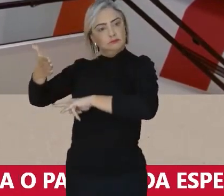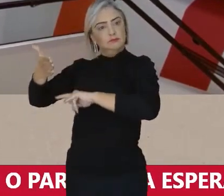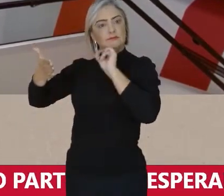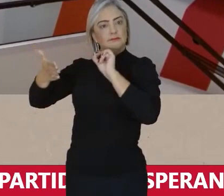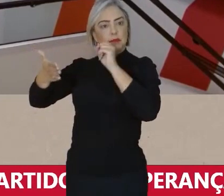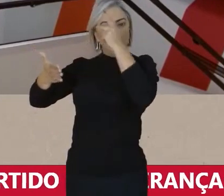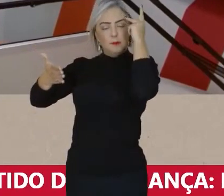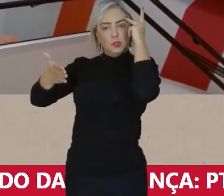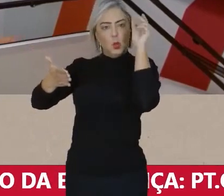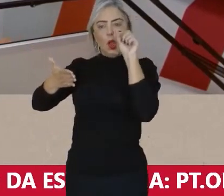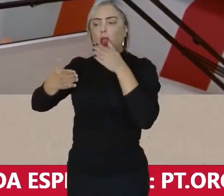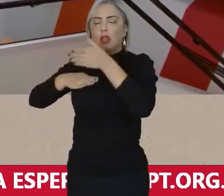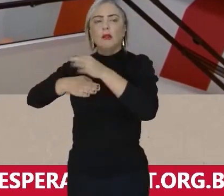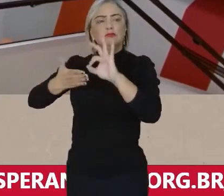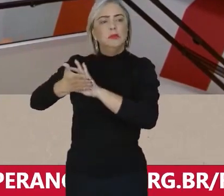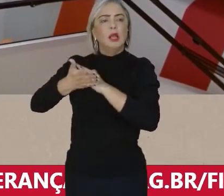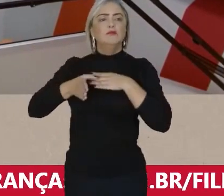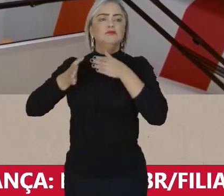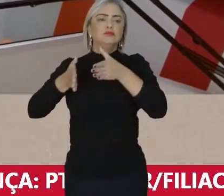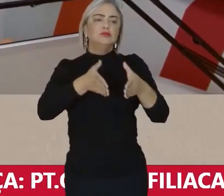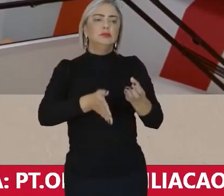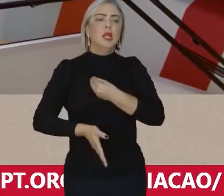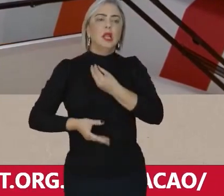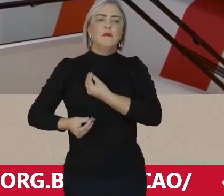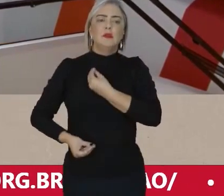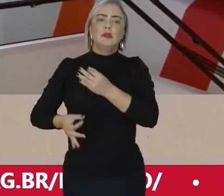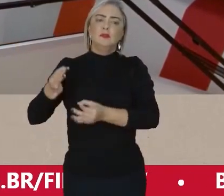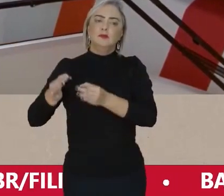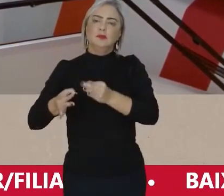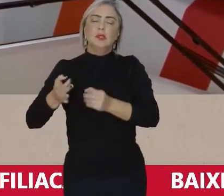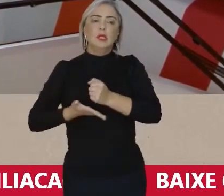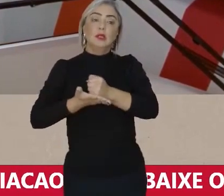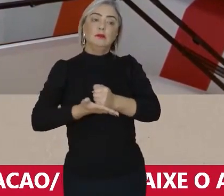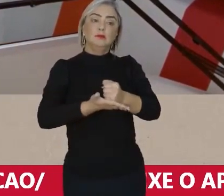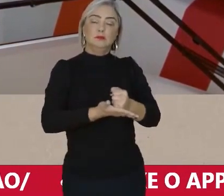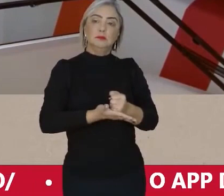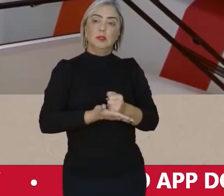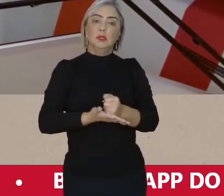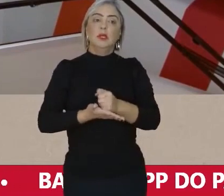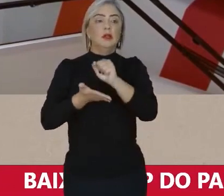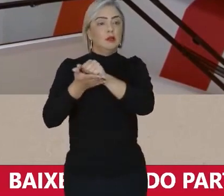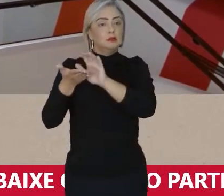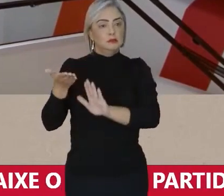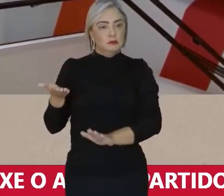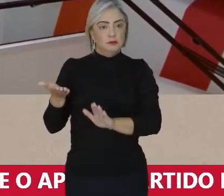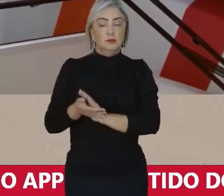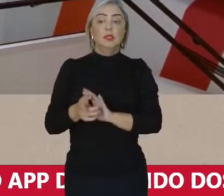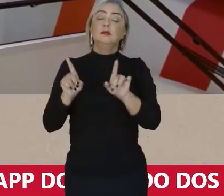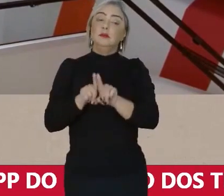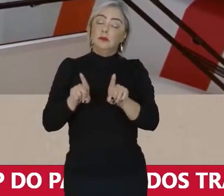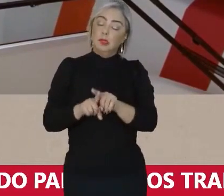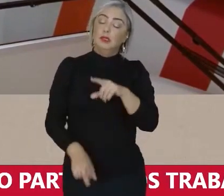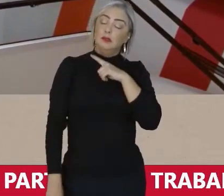eletrônico que a pessoa se associa, passa a participar da Vida e Justiça e apoiá-la nas suas ações. Além